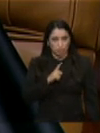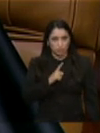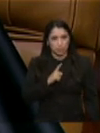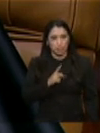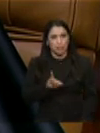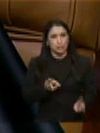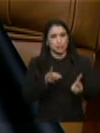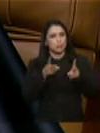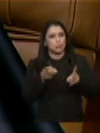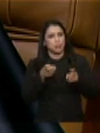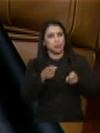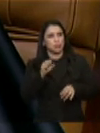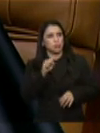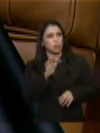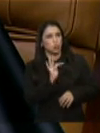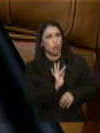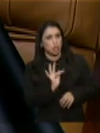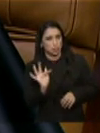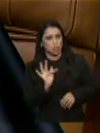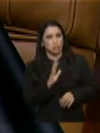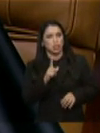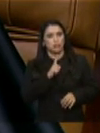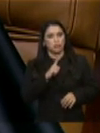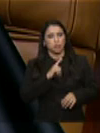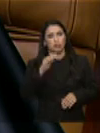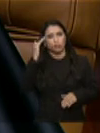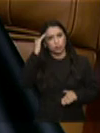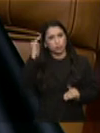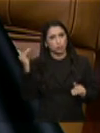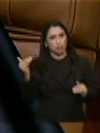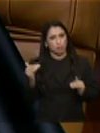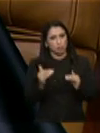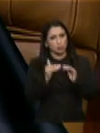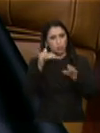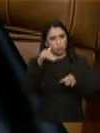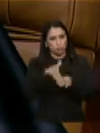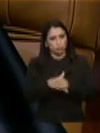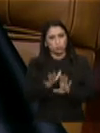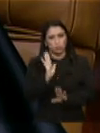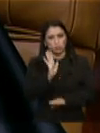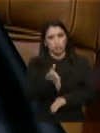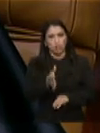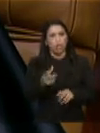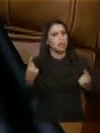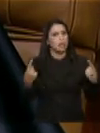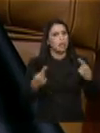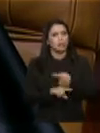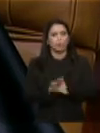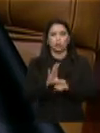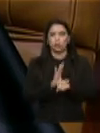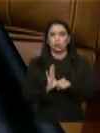que inicialmente o STF fixou o entendimento de que seria infraconstitucional essa